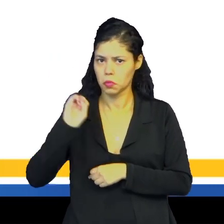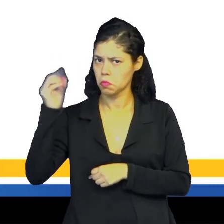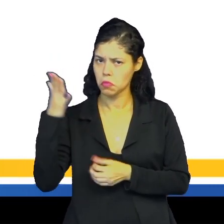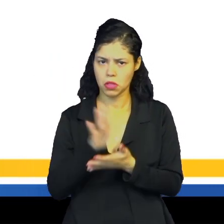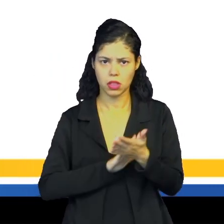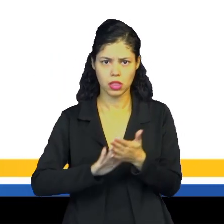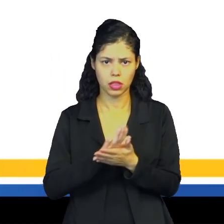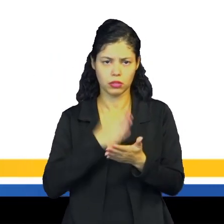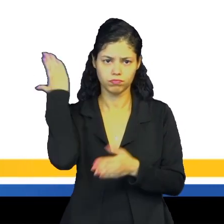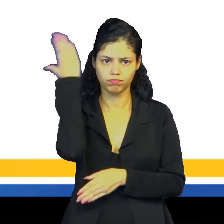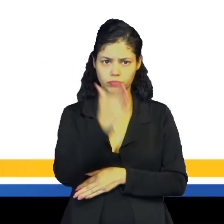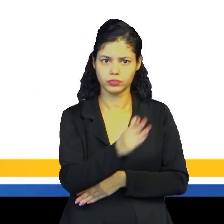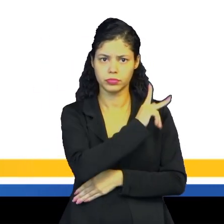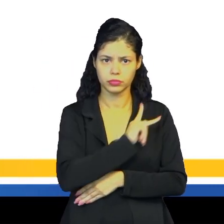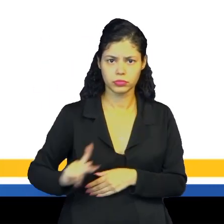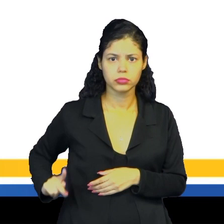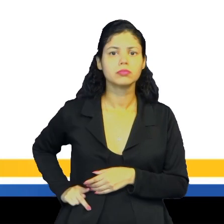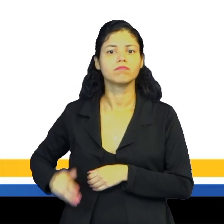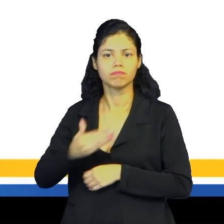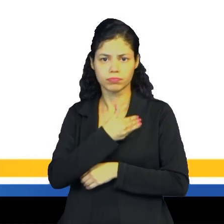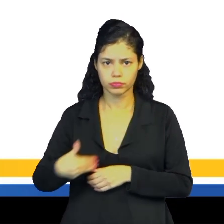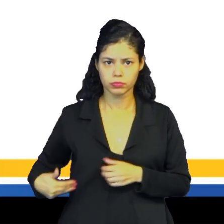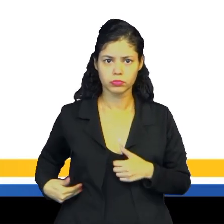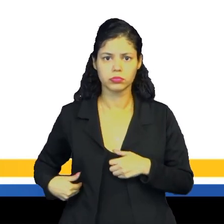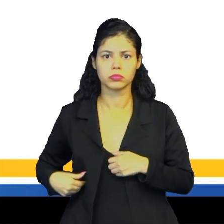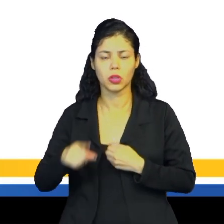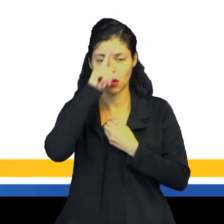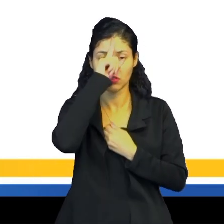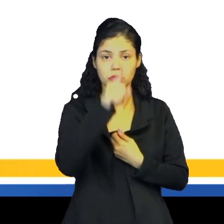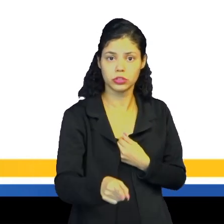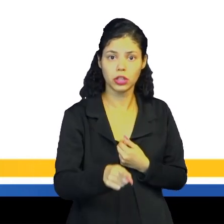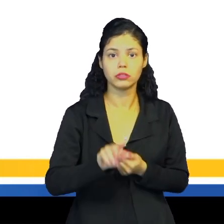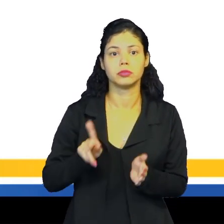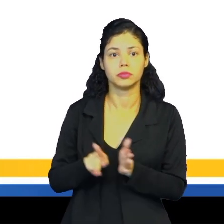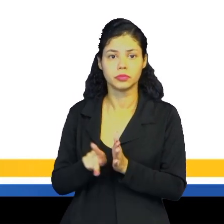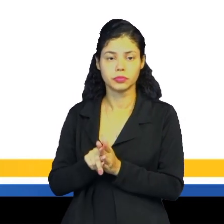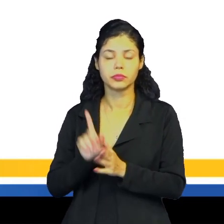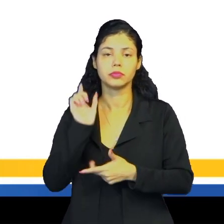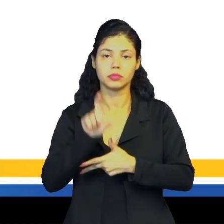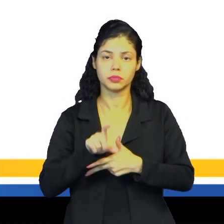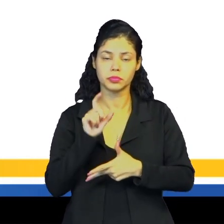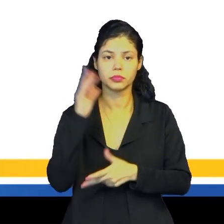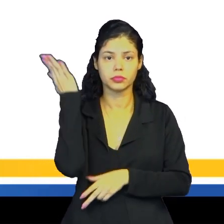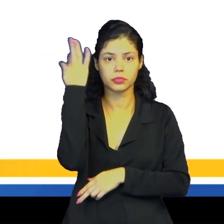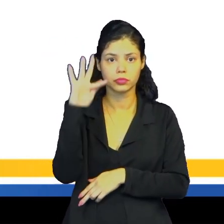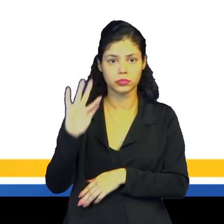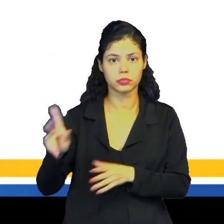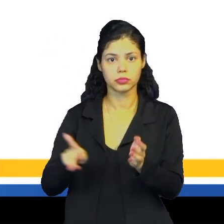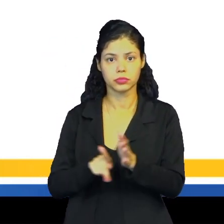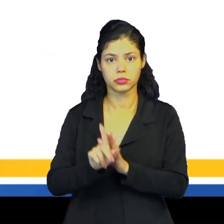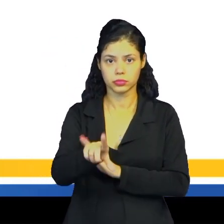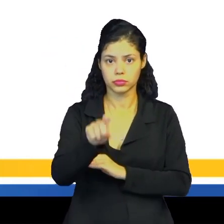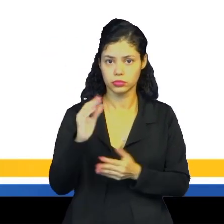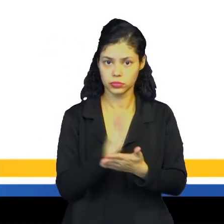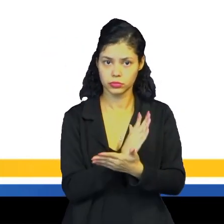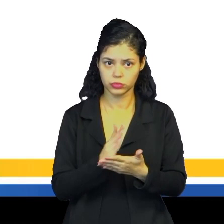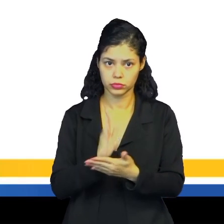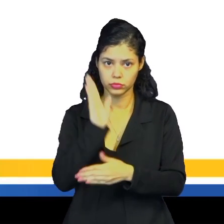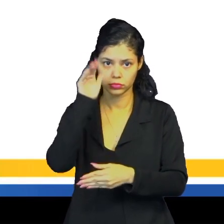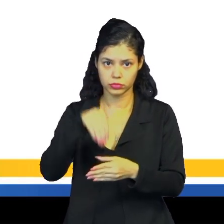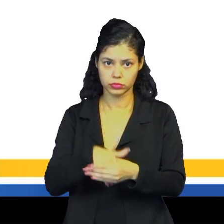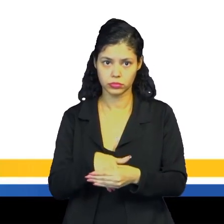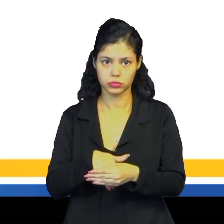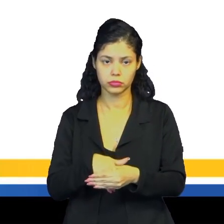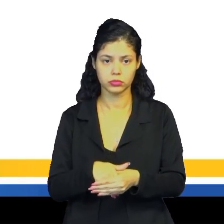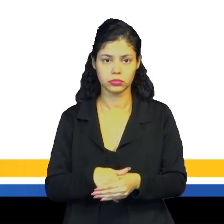nenhuma eleição direta para presidente da República. Os chefes do Executivo Federal eram eleitos indiretamente, sendo alguns deles eleitos por